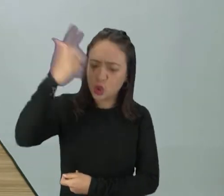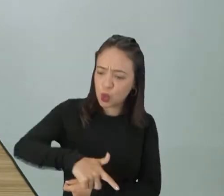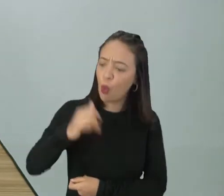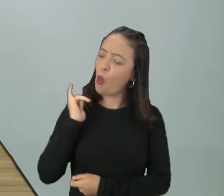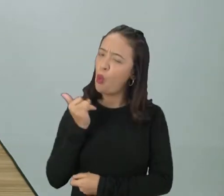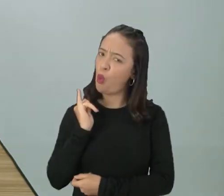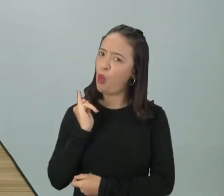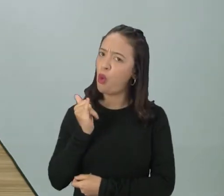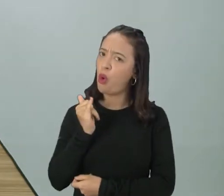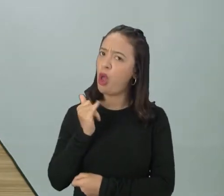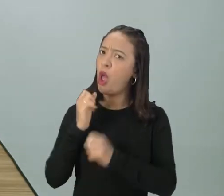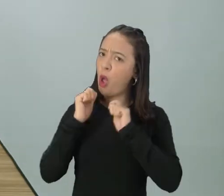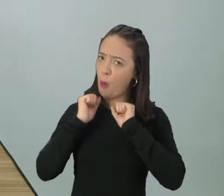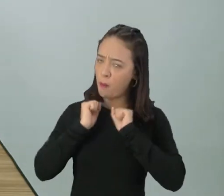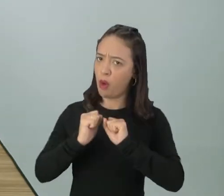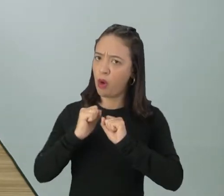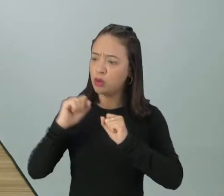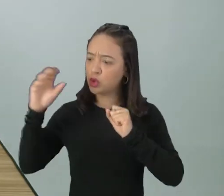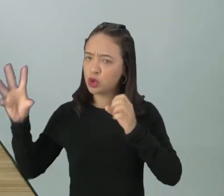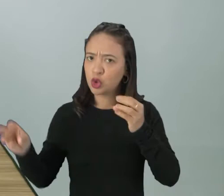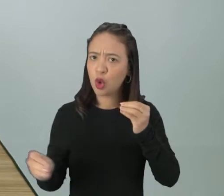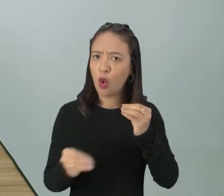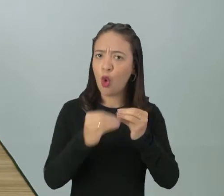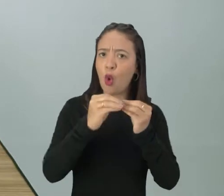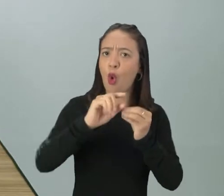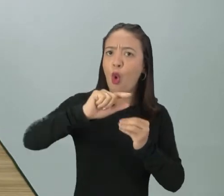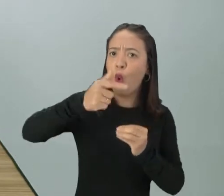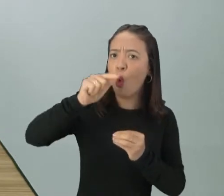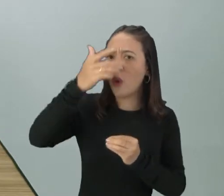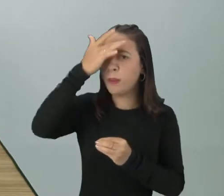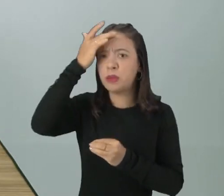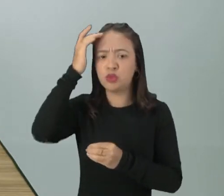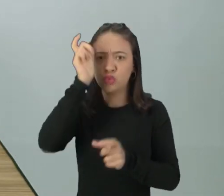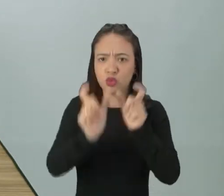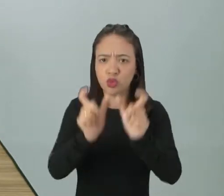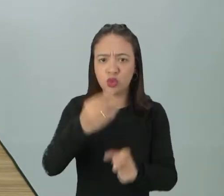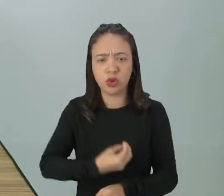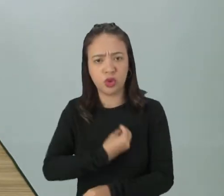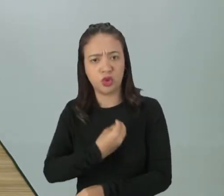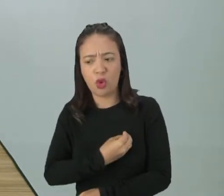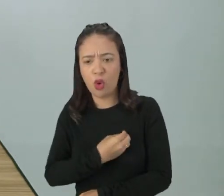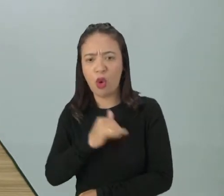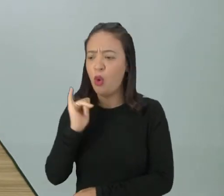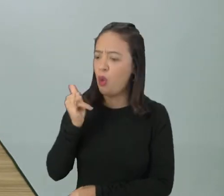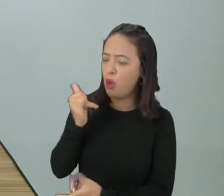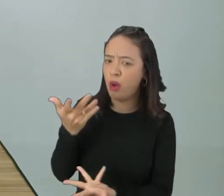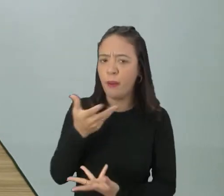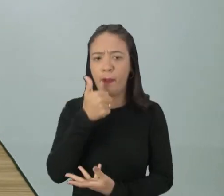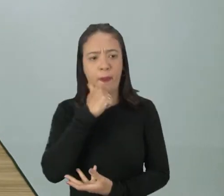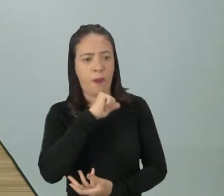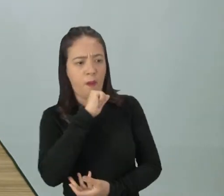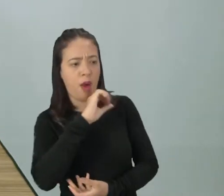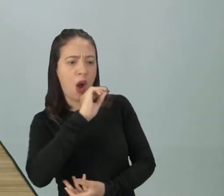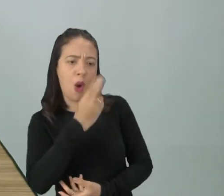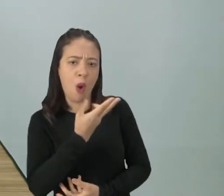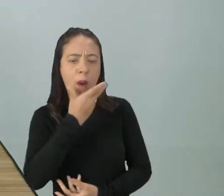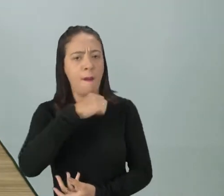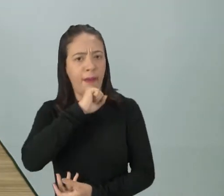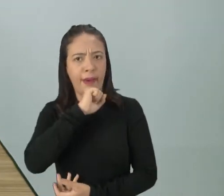Maria, eu posso acrescentar, falando para meu pai ou minha mãe, eu posso acrescentar outro